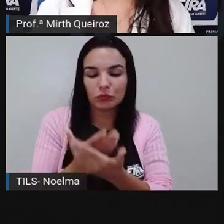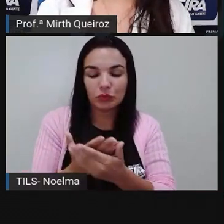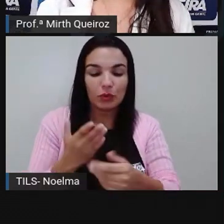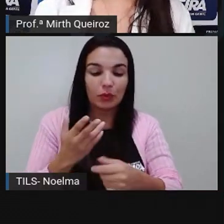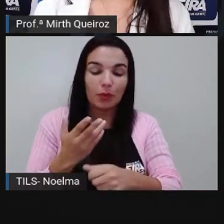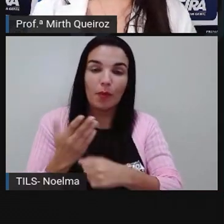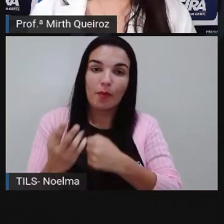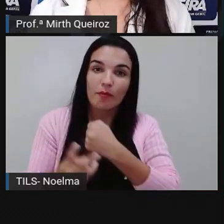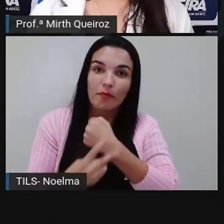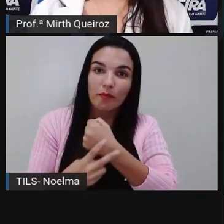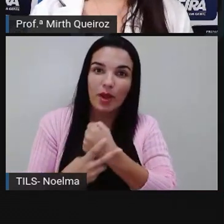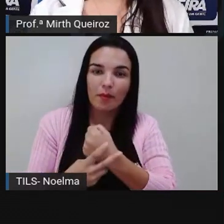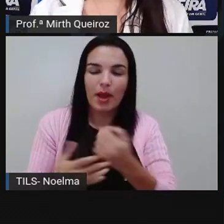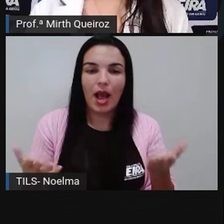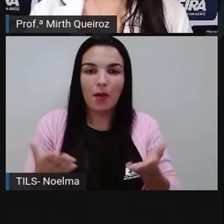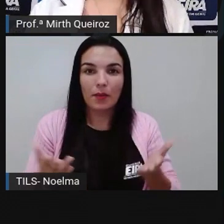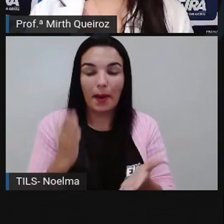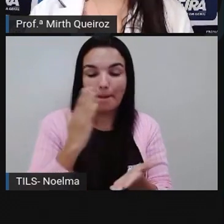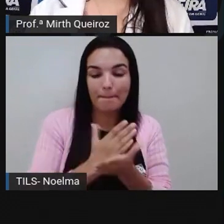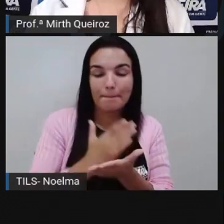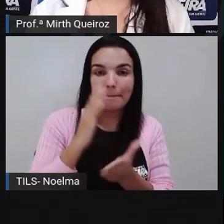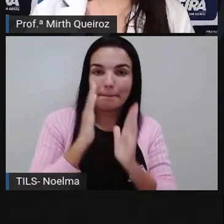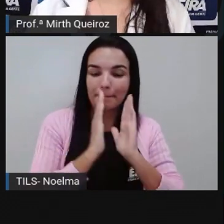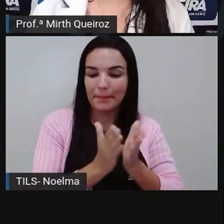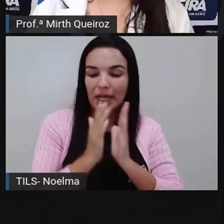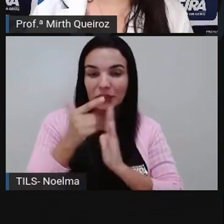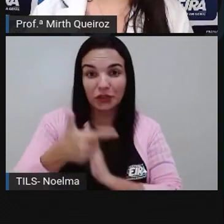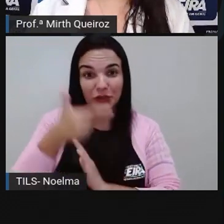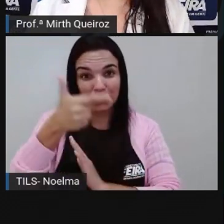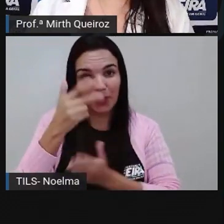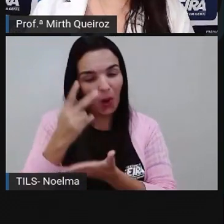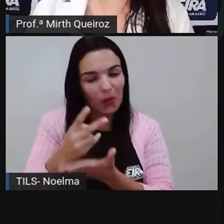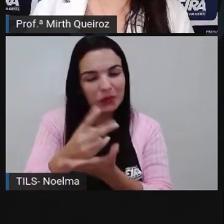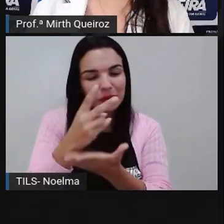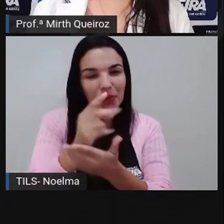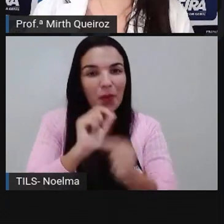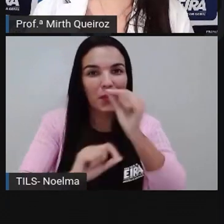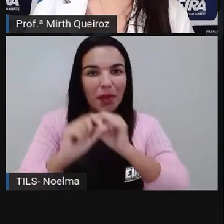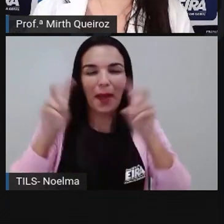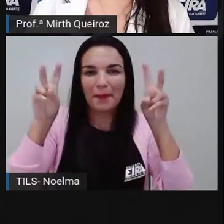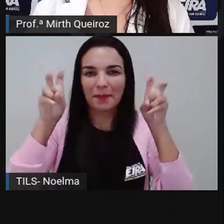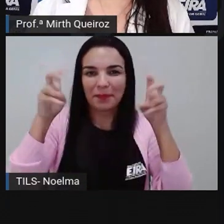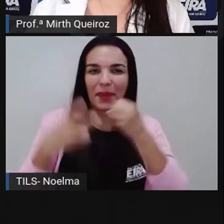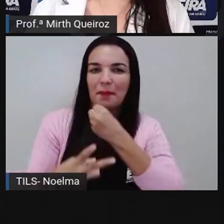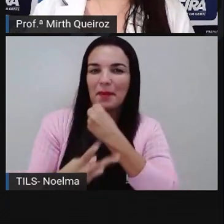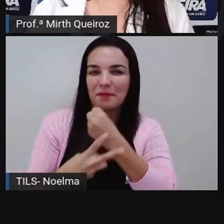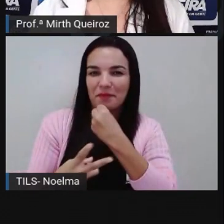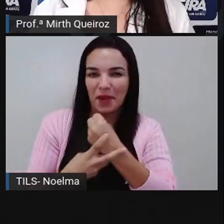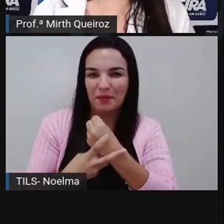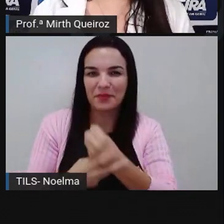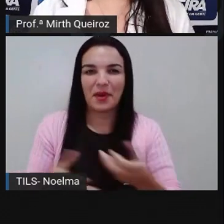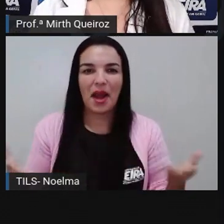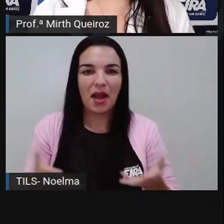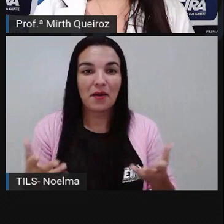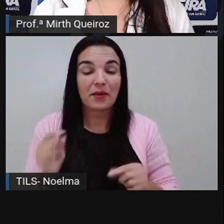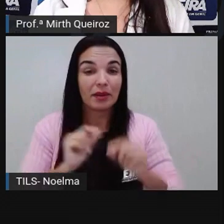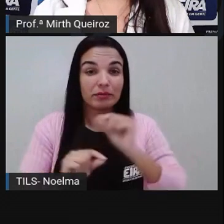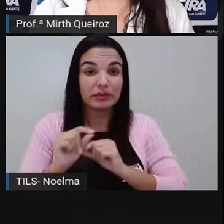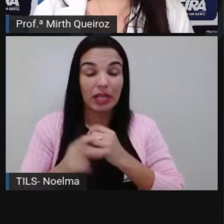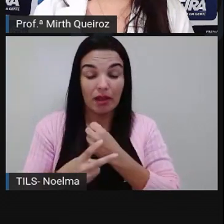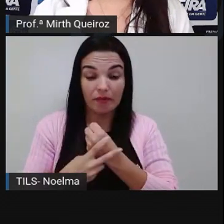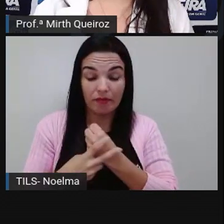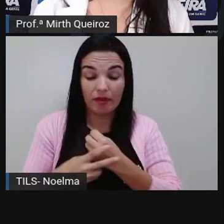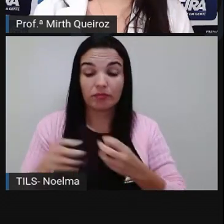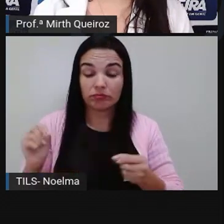parte 1. Agora nós vamos para a parte 2, continuando aí a falar sobre verbos. Os verbos, eles